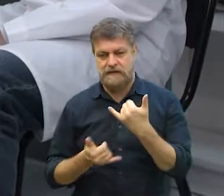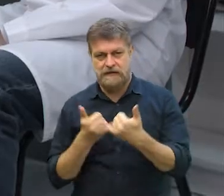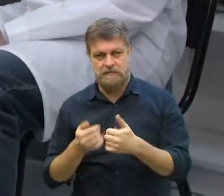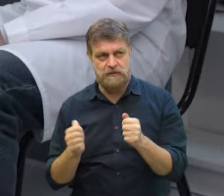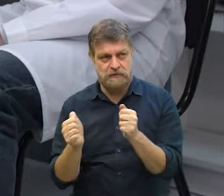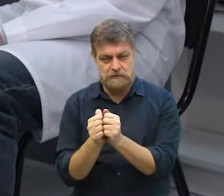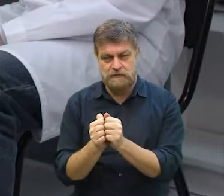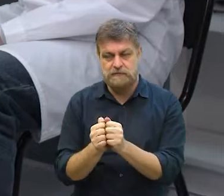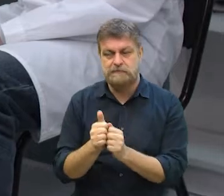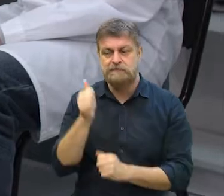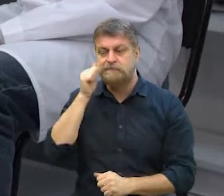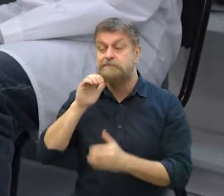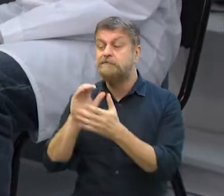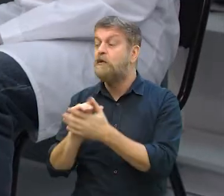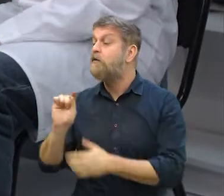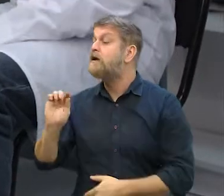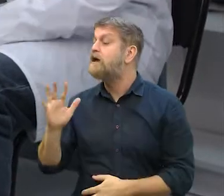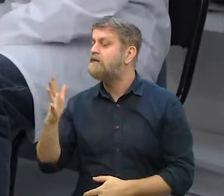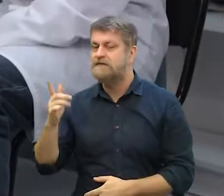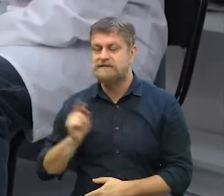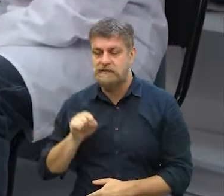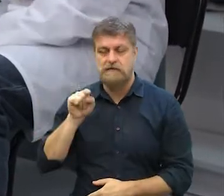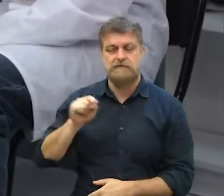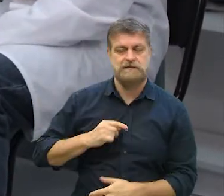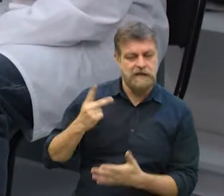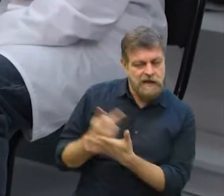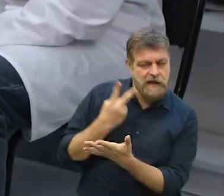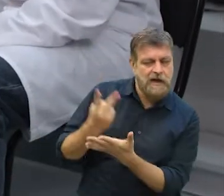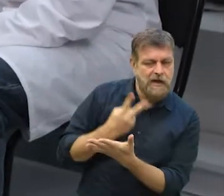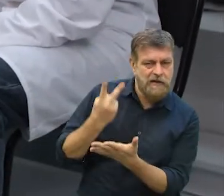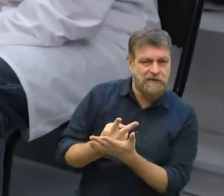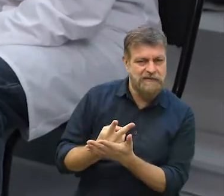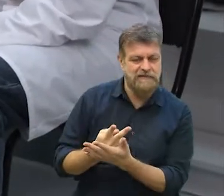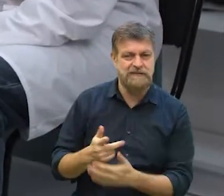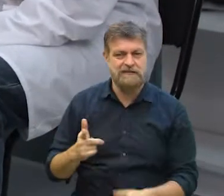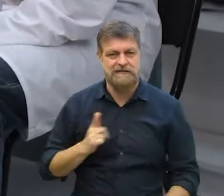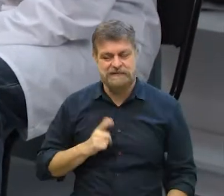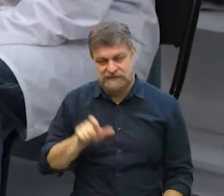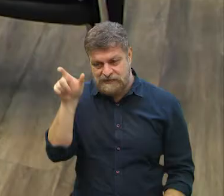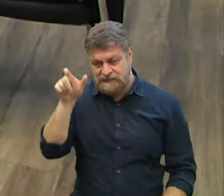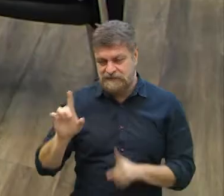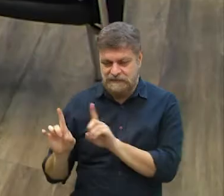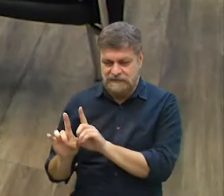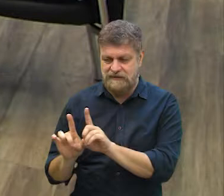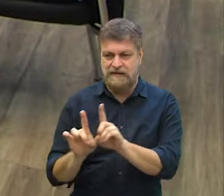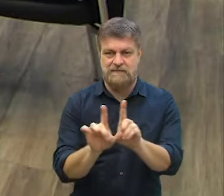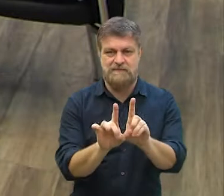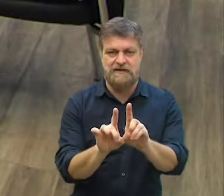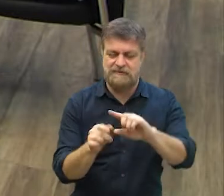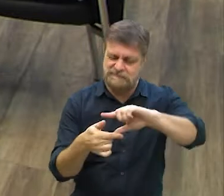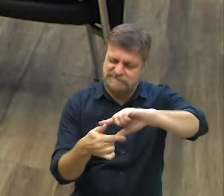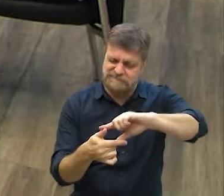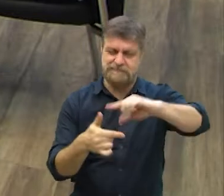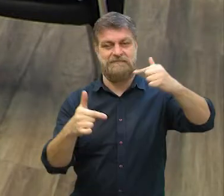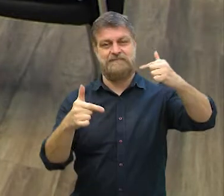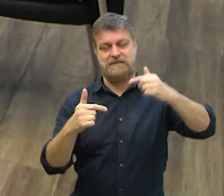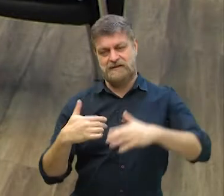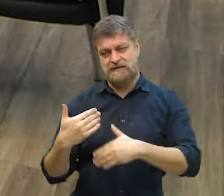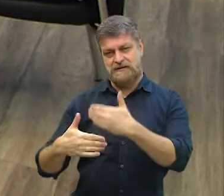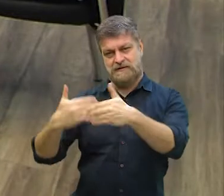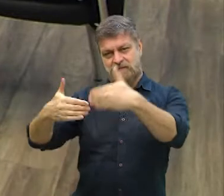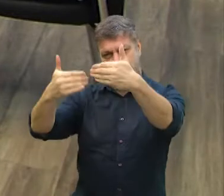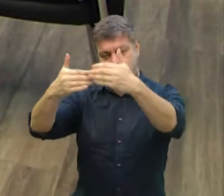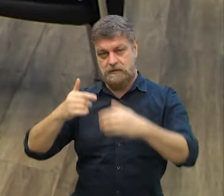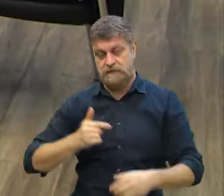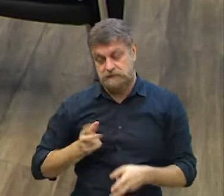tanto que eu sempre brinco na consulta. Quando chega a esposa junto, eu falo, o que aconteceu? Você andou aprontando, porque a esposa está do lado. E aí já quebra aquele gelo e a coisa